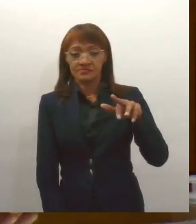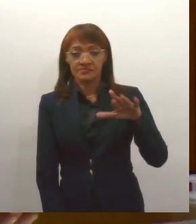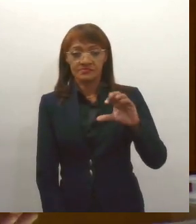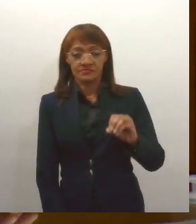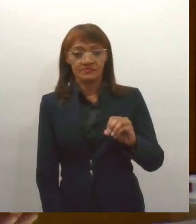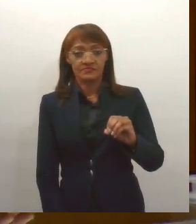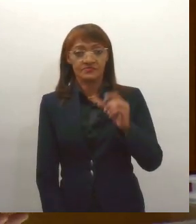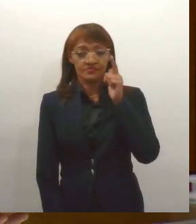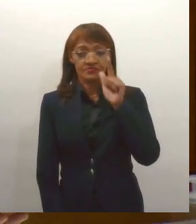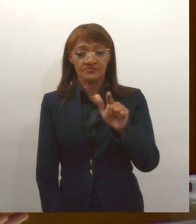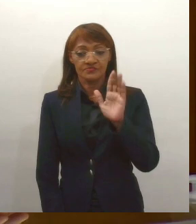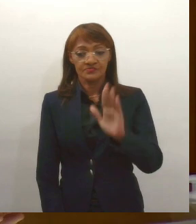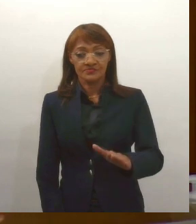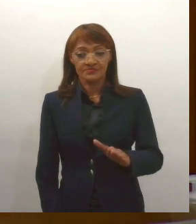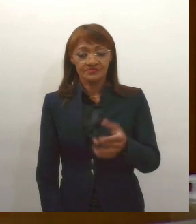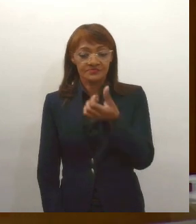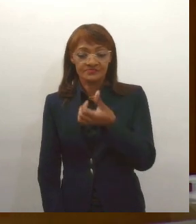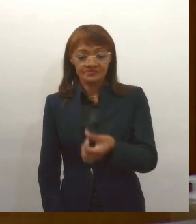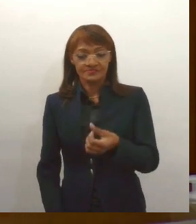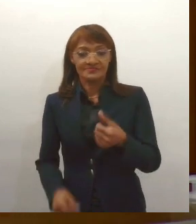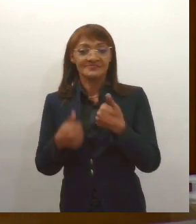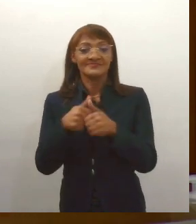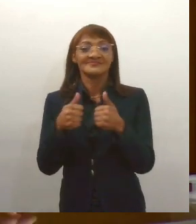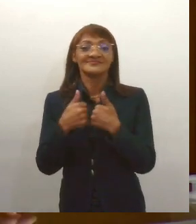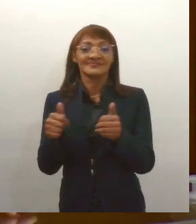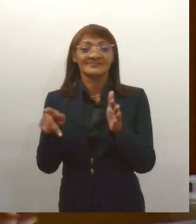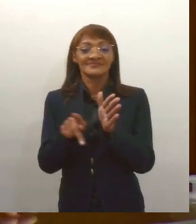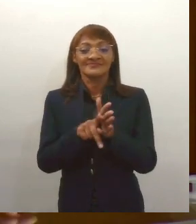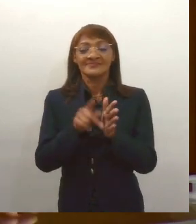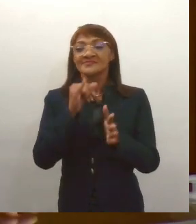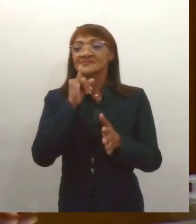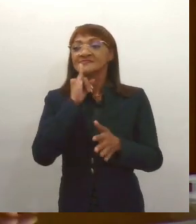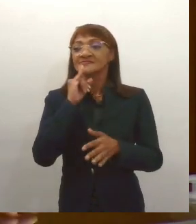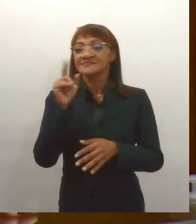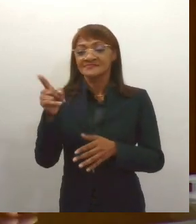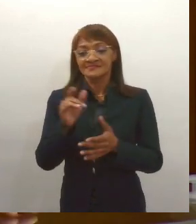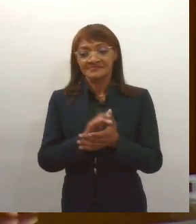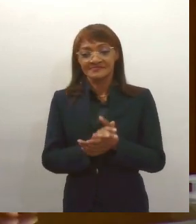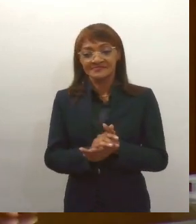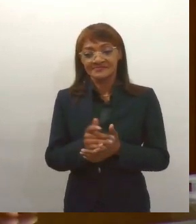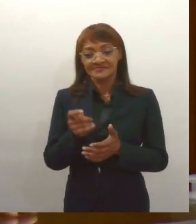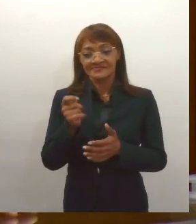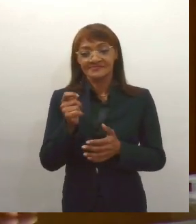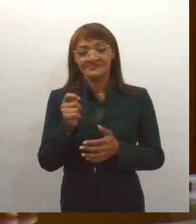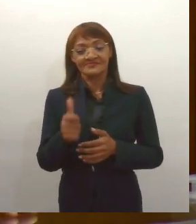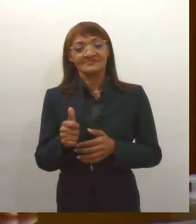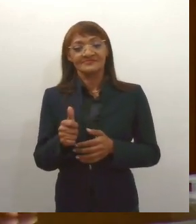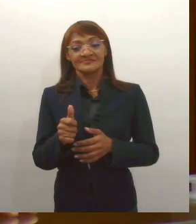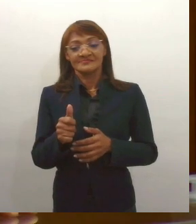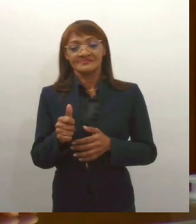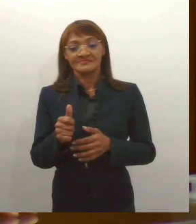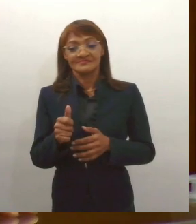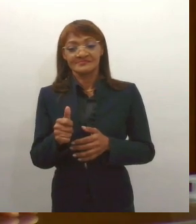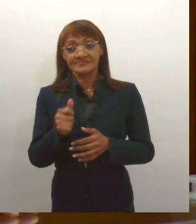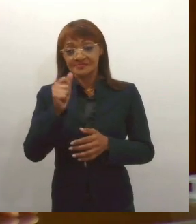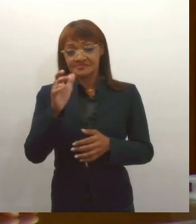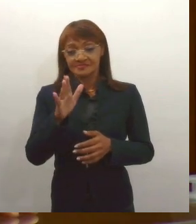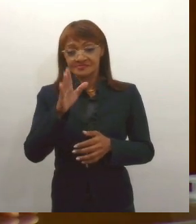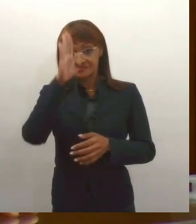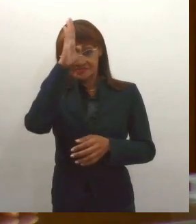Itabaiana barateando chegando quase a zero o valor desse transporte pela associação dos